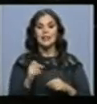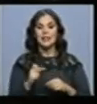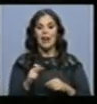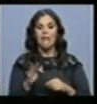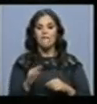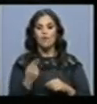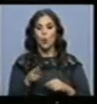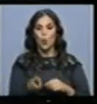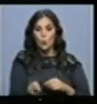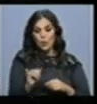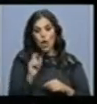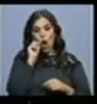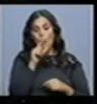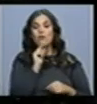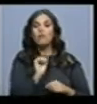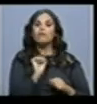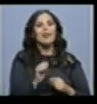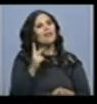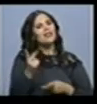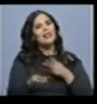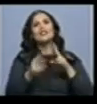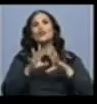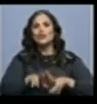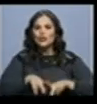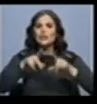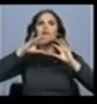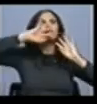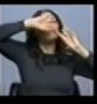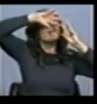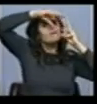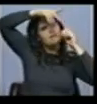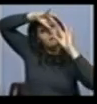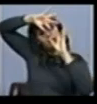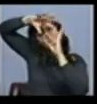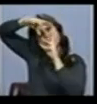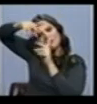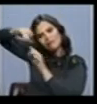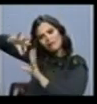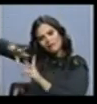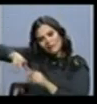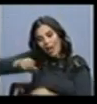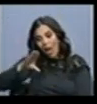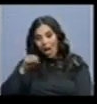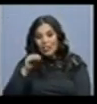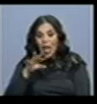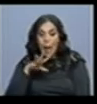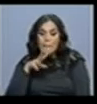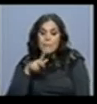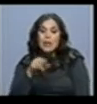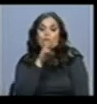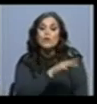foi precisamente analisar a evolução da Via Láctea ao longo de 10 mil milhões de